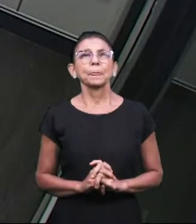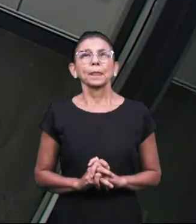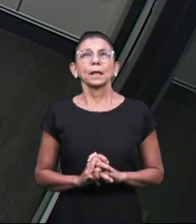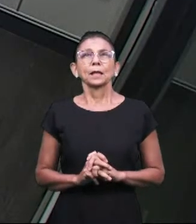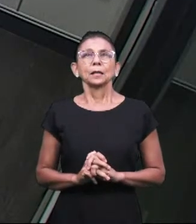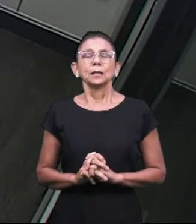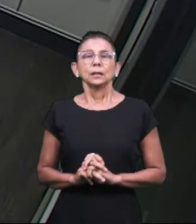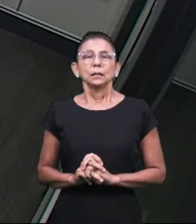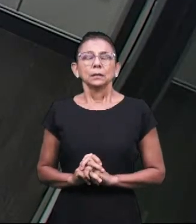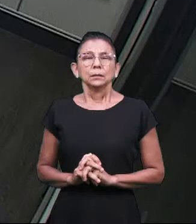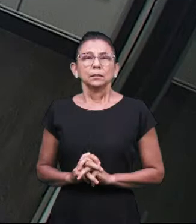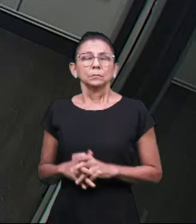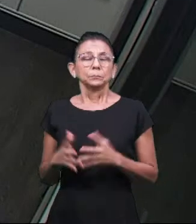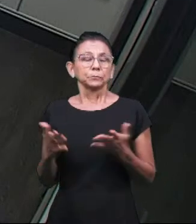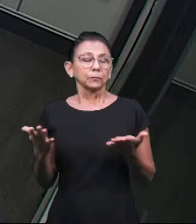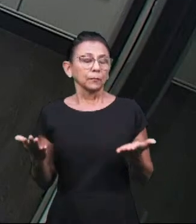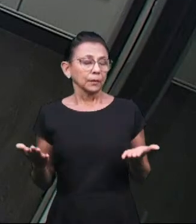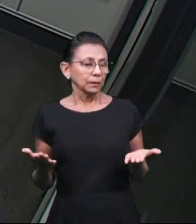Josias,